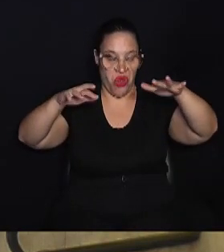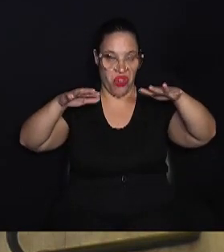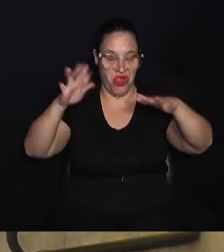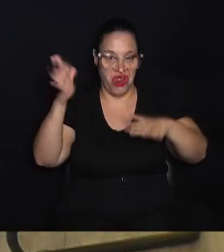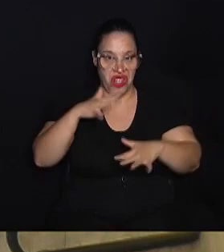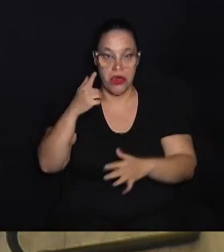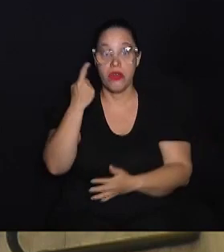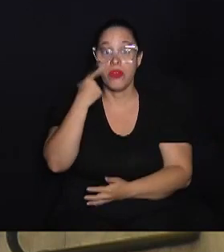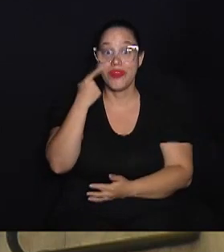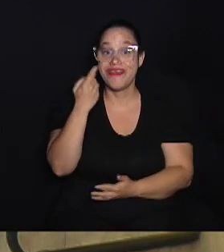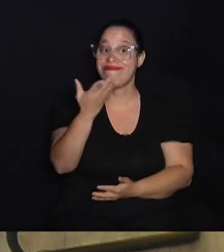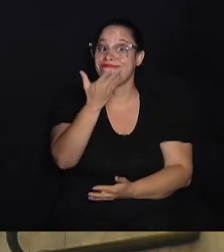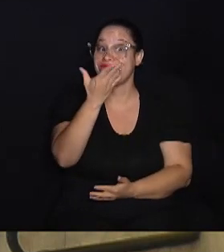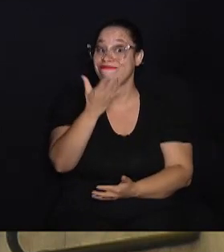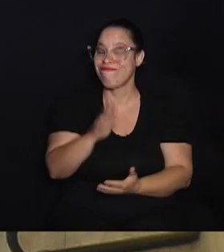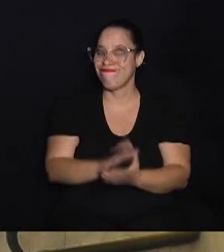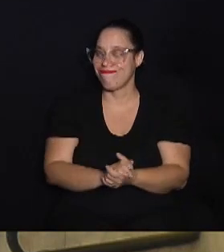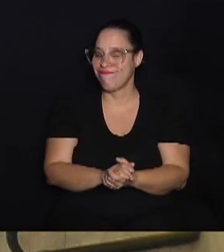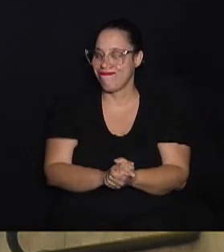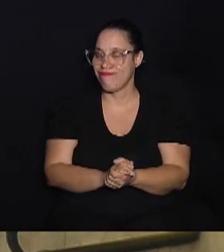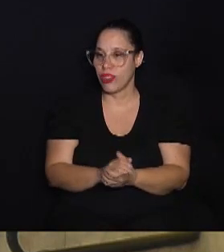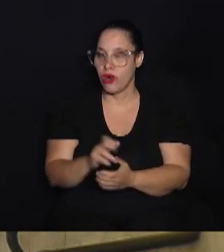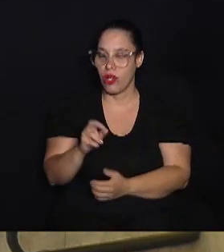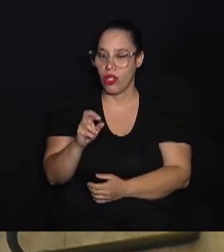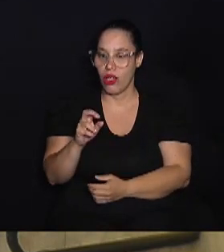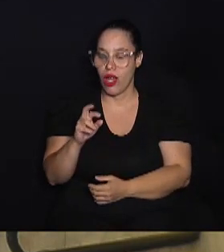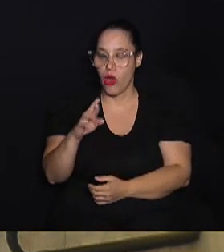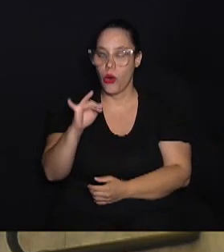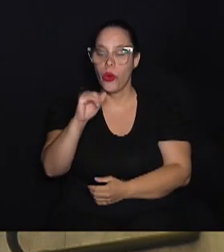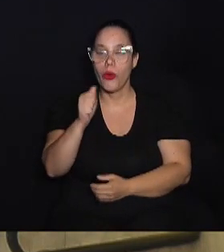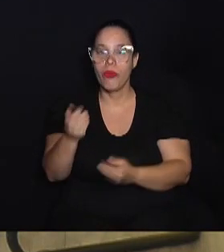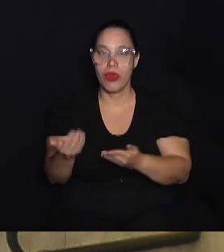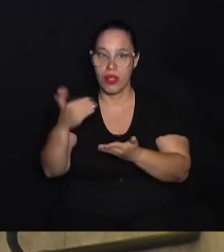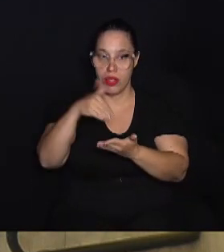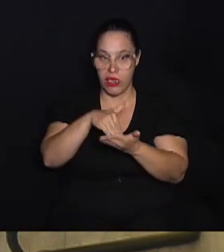Vamos ver? Vamos ver o que a Rúbia traz para a gente.